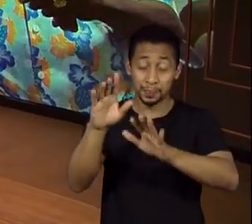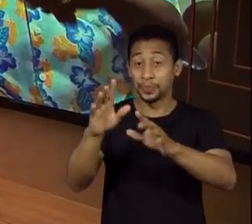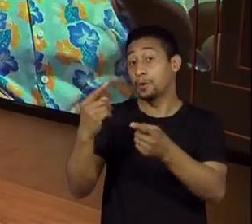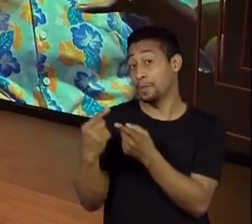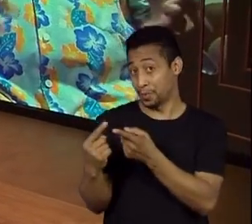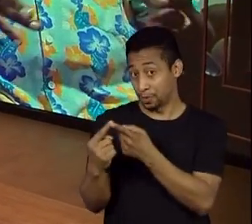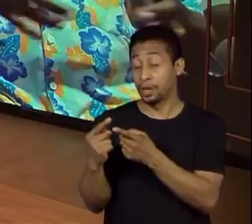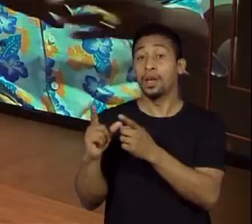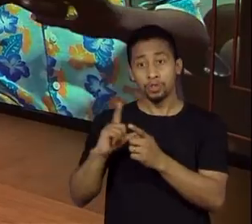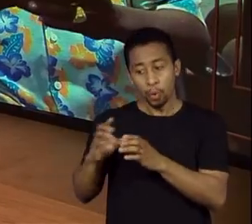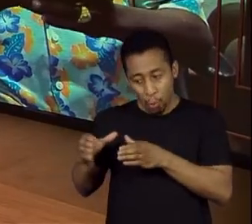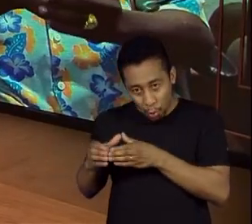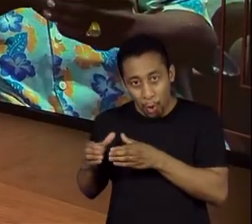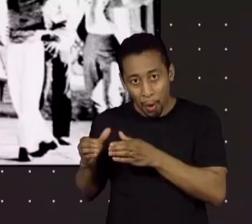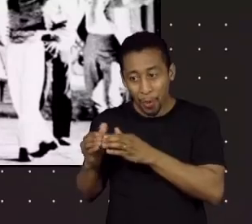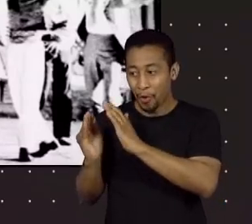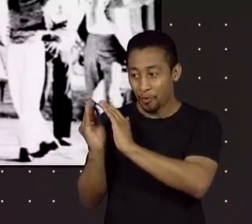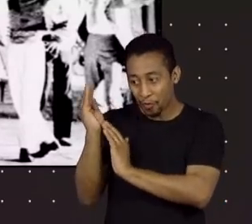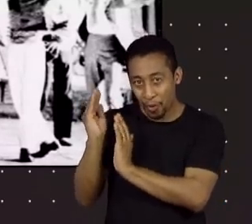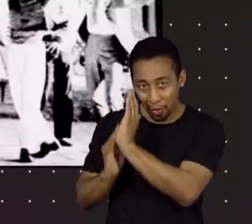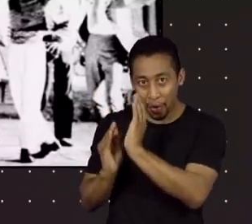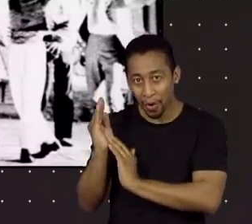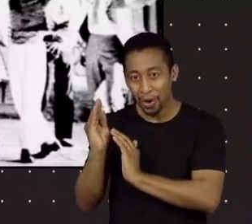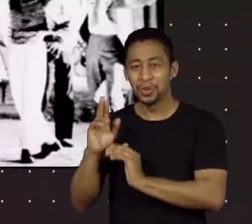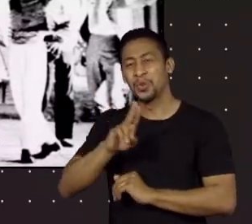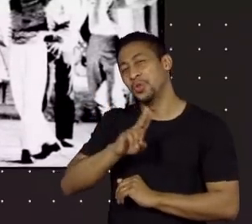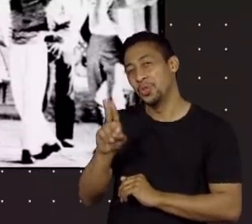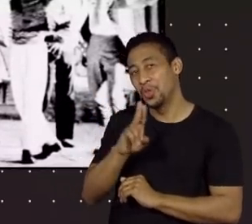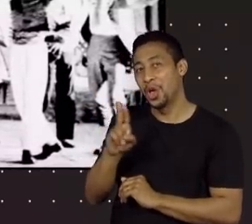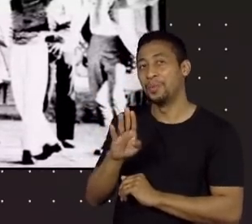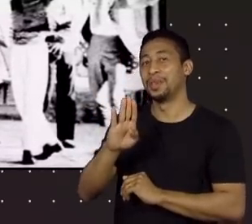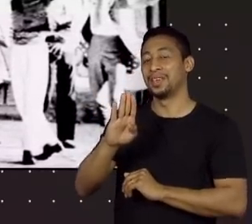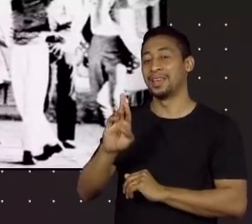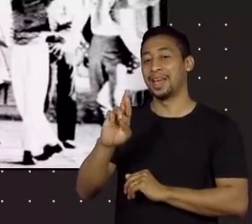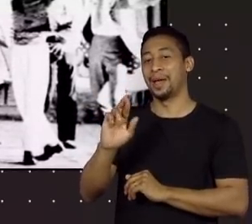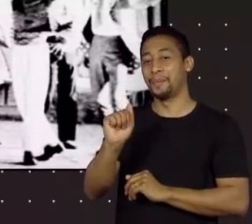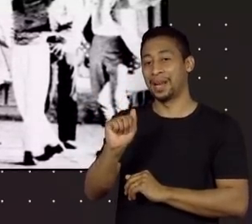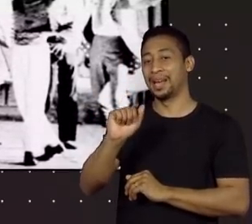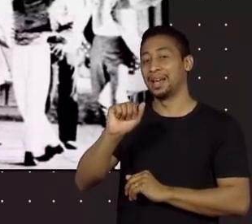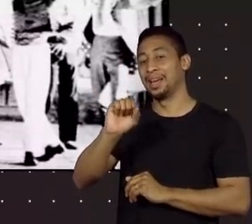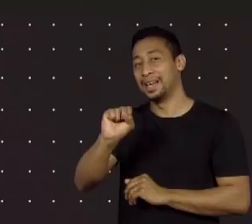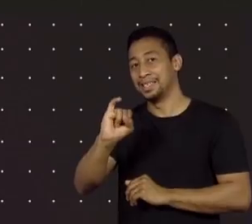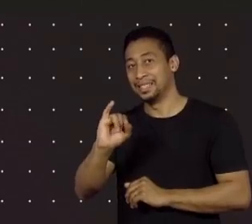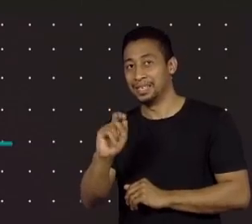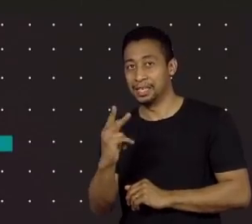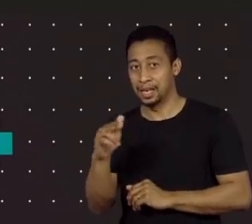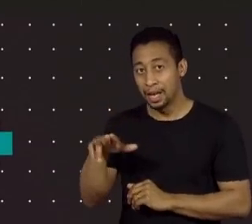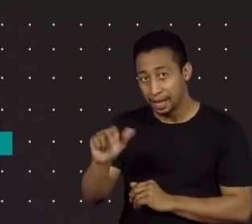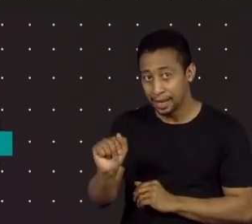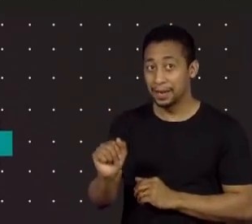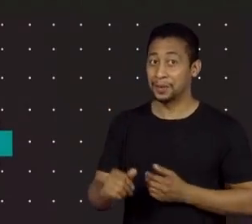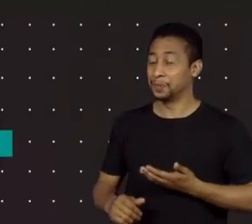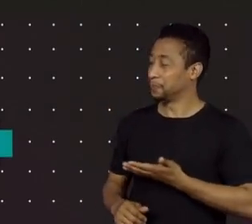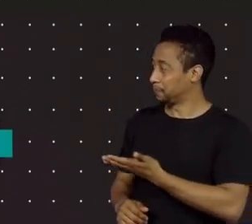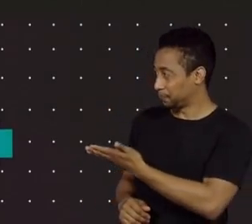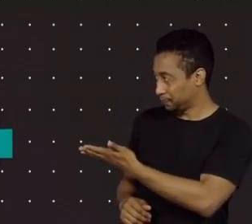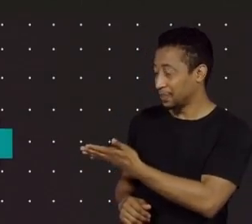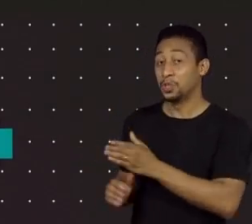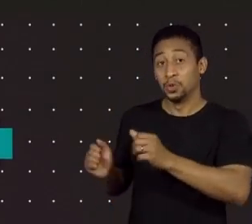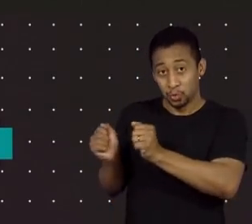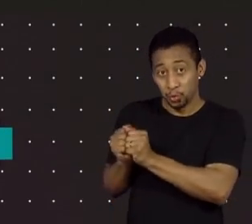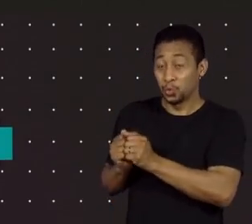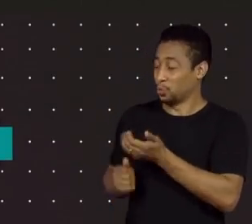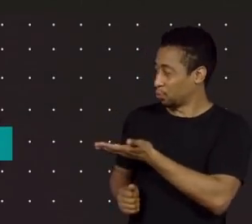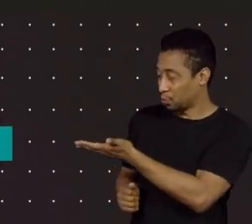de folclórico chamado Brasiliana, de renome internacional, inclusive. Do Haroldo Costa? O Haroldo